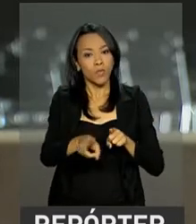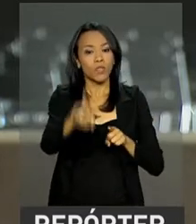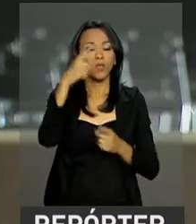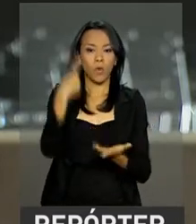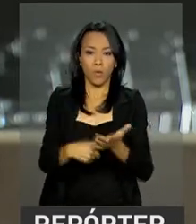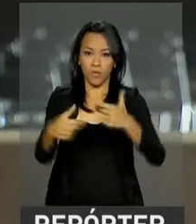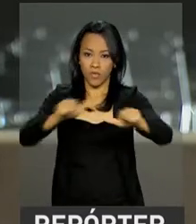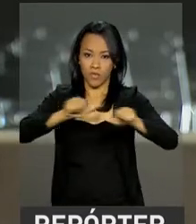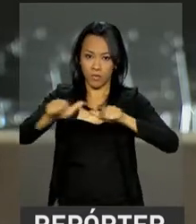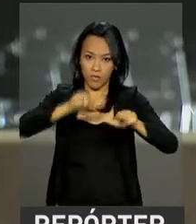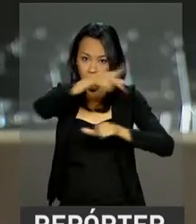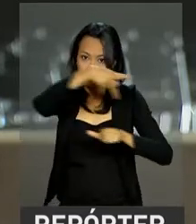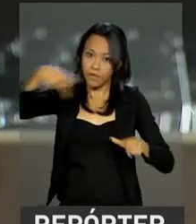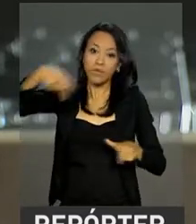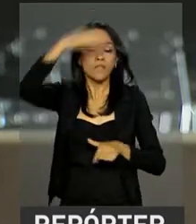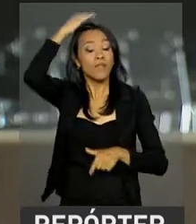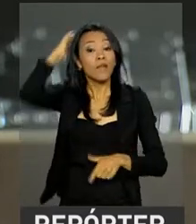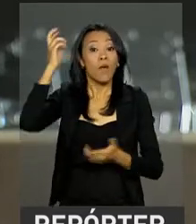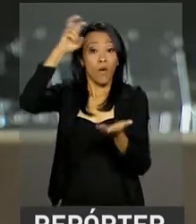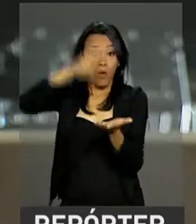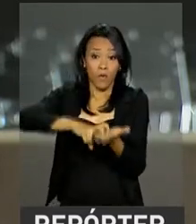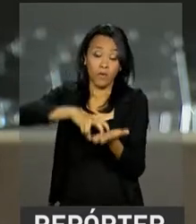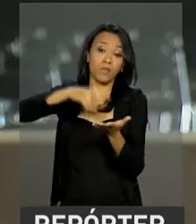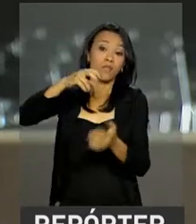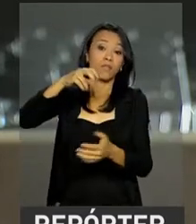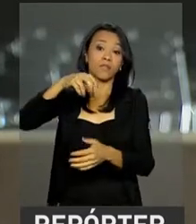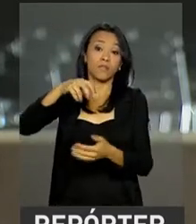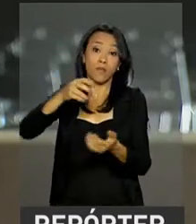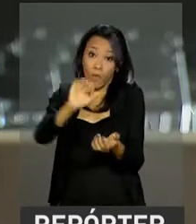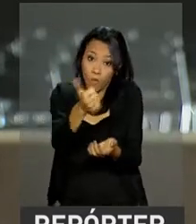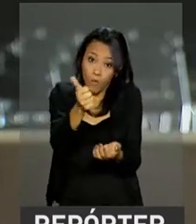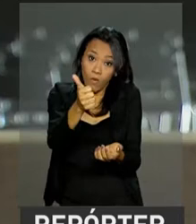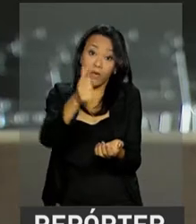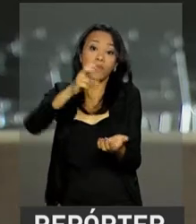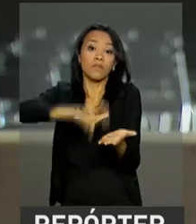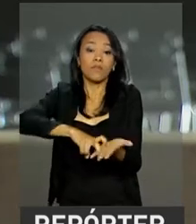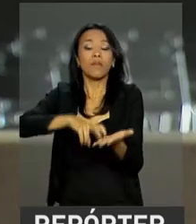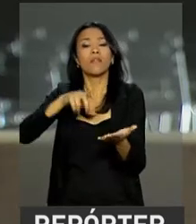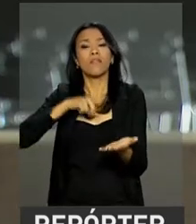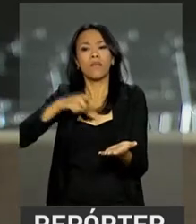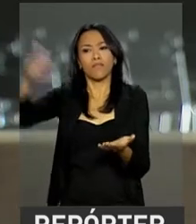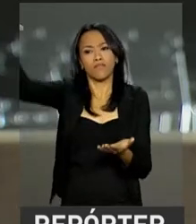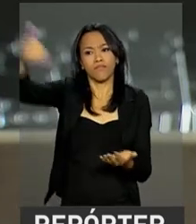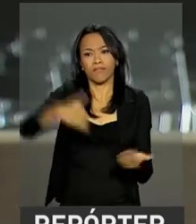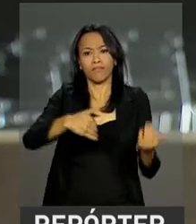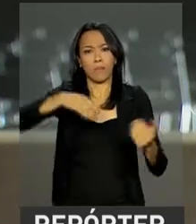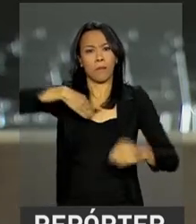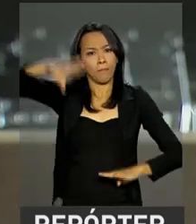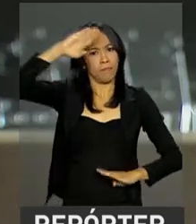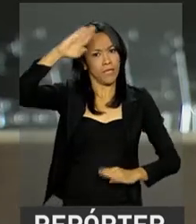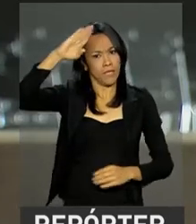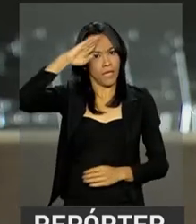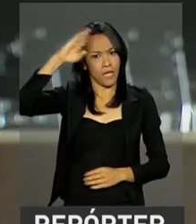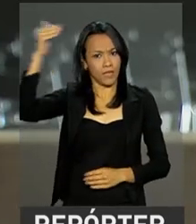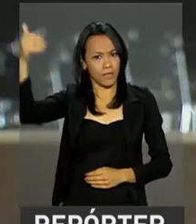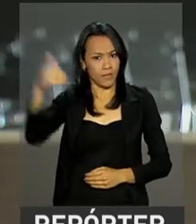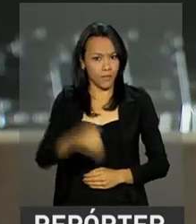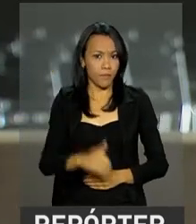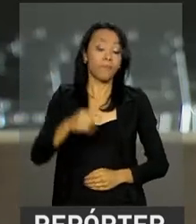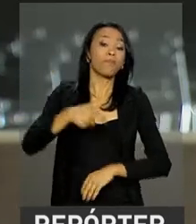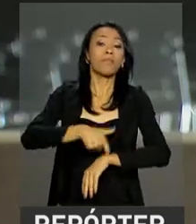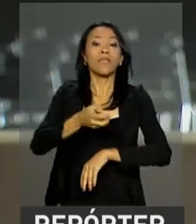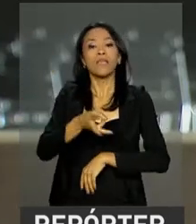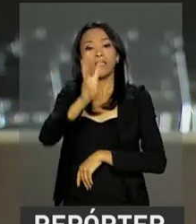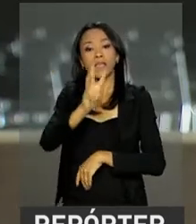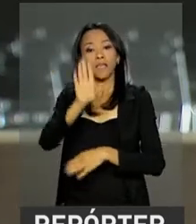michel temer às 11 horas da manhã ele recebe aqui no palácio do planalto militares da escola naval e às três horas da tarde